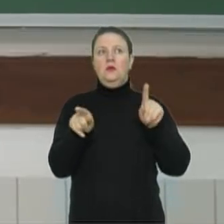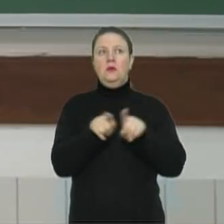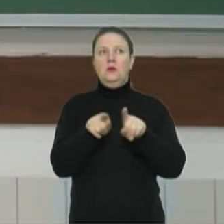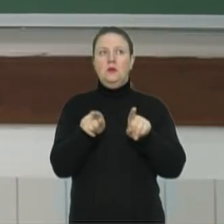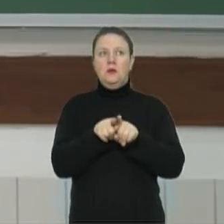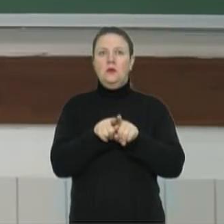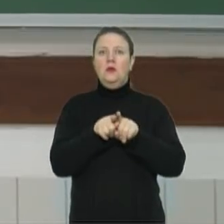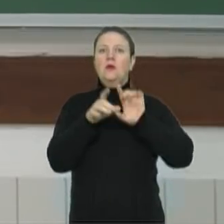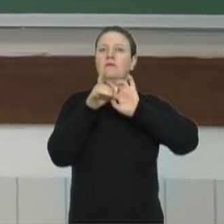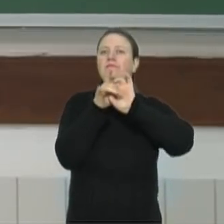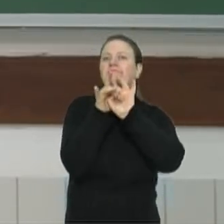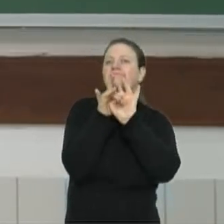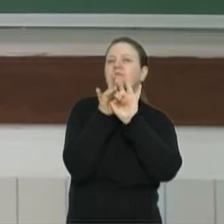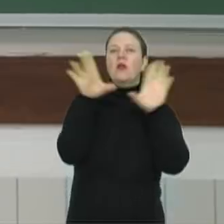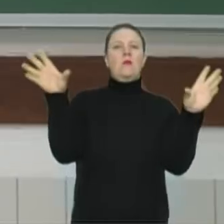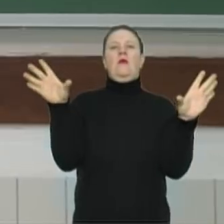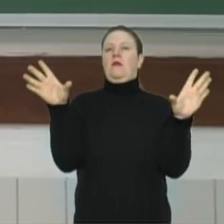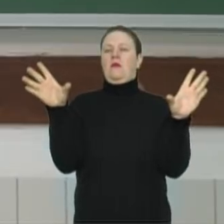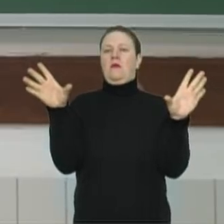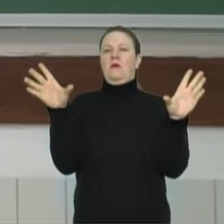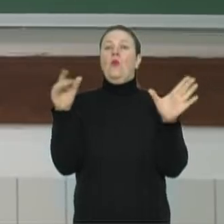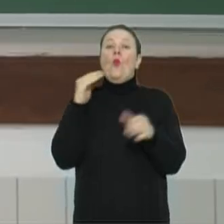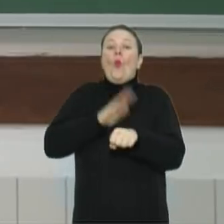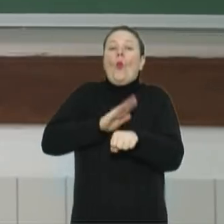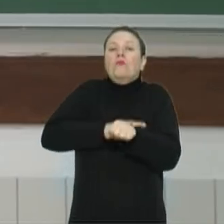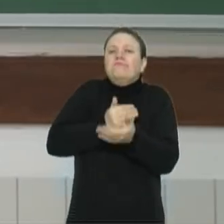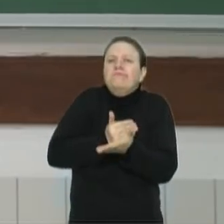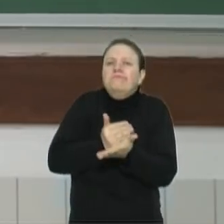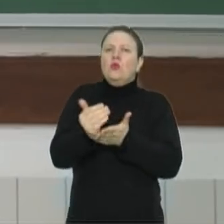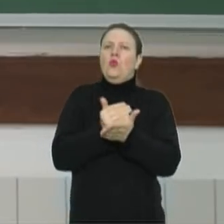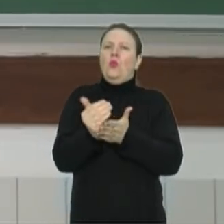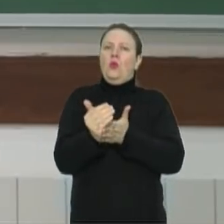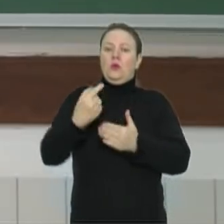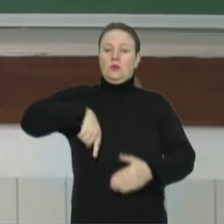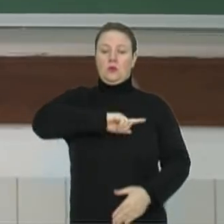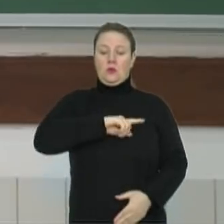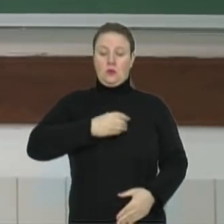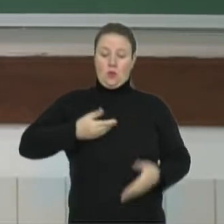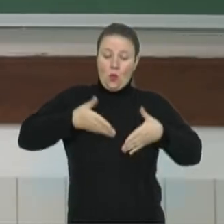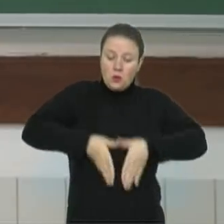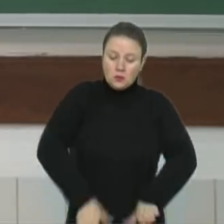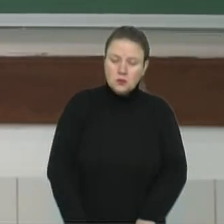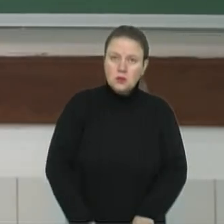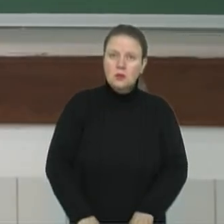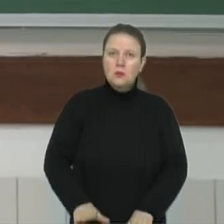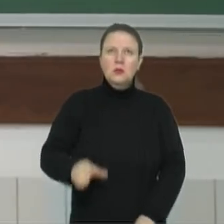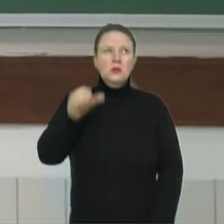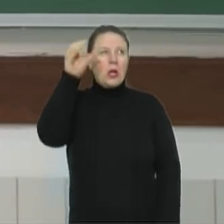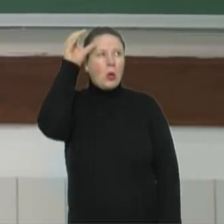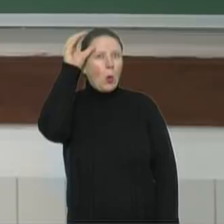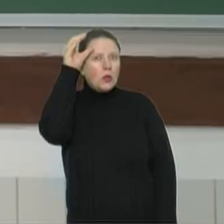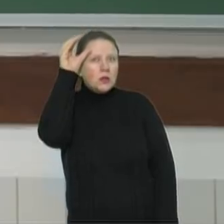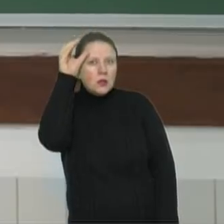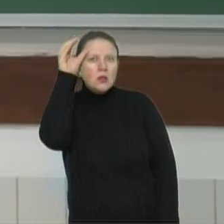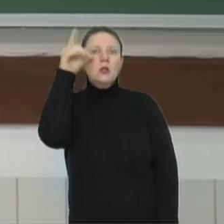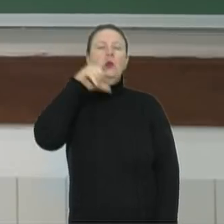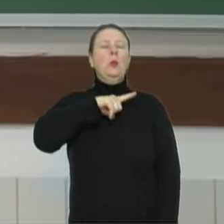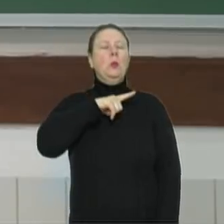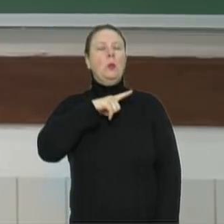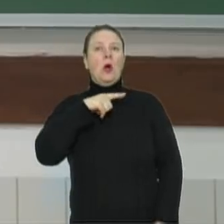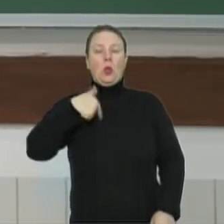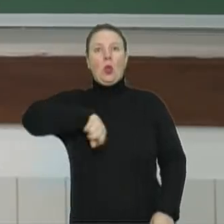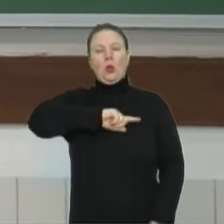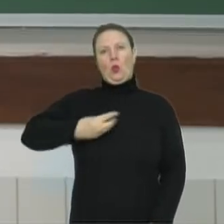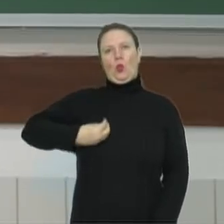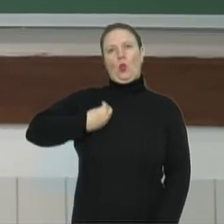de liberdade. A partir do momento que nós estamos no mundo e temos consciência que estamos aqui existindo, nós somos